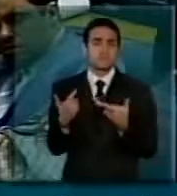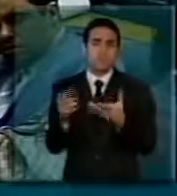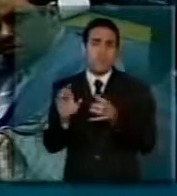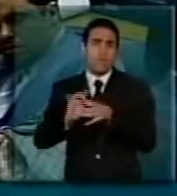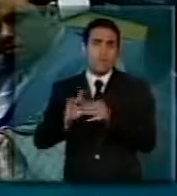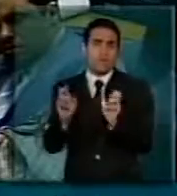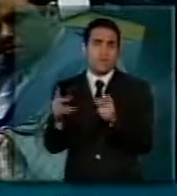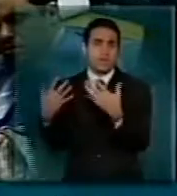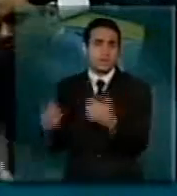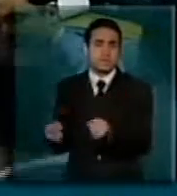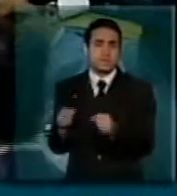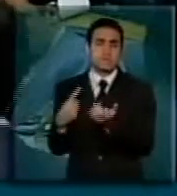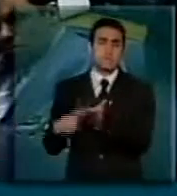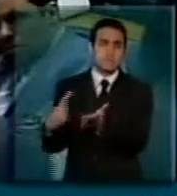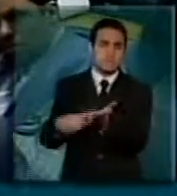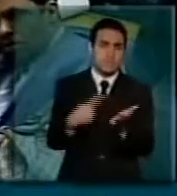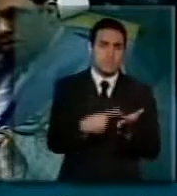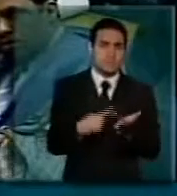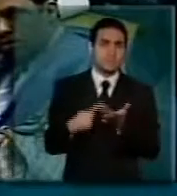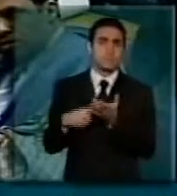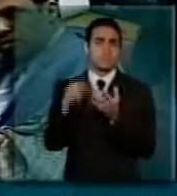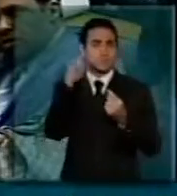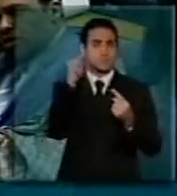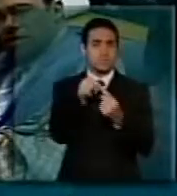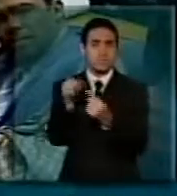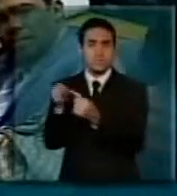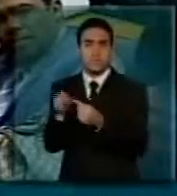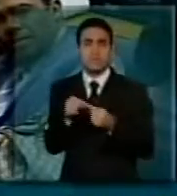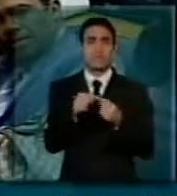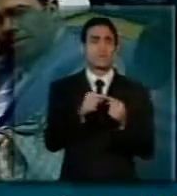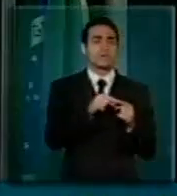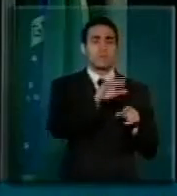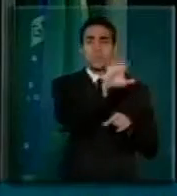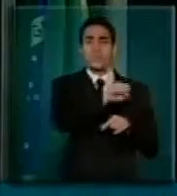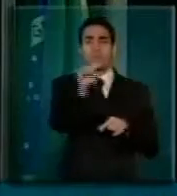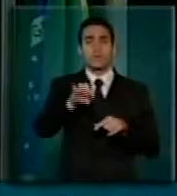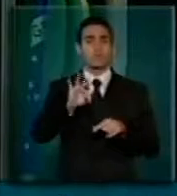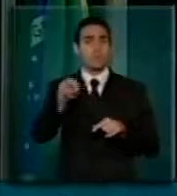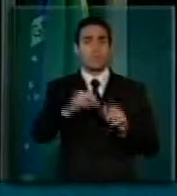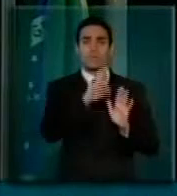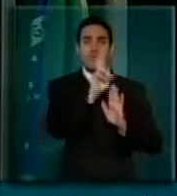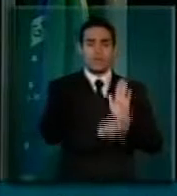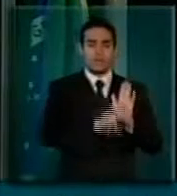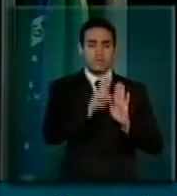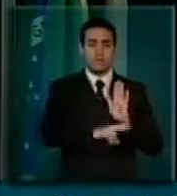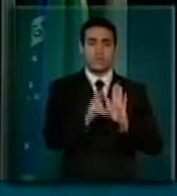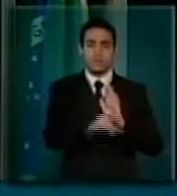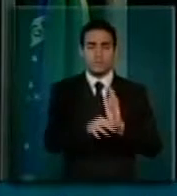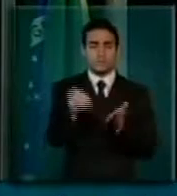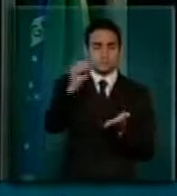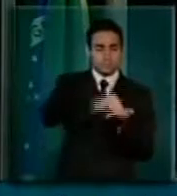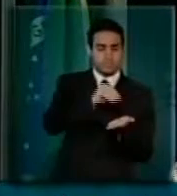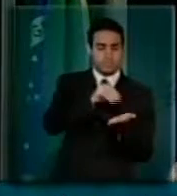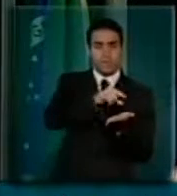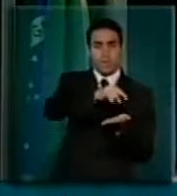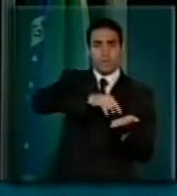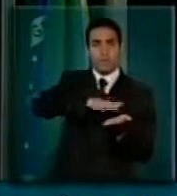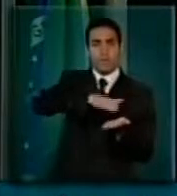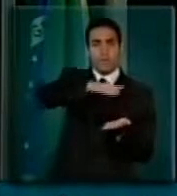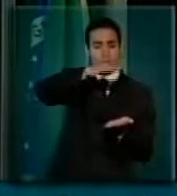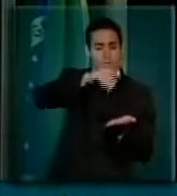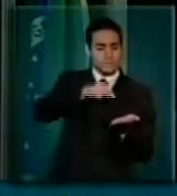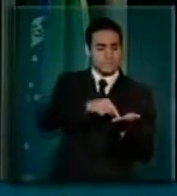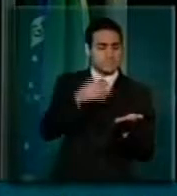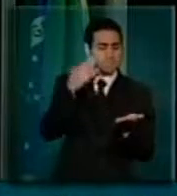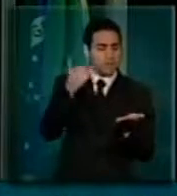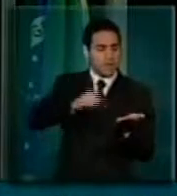buscamos o acordo, buscamos o consenso e fomos atrás desses relatórios, para que eles pudessem refletir o